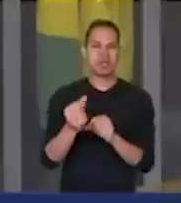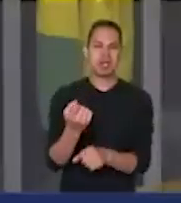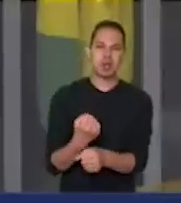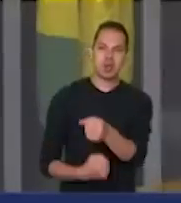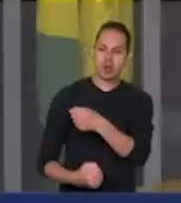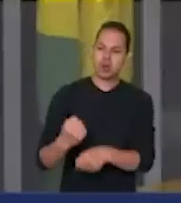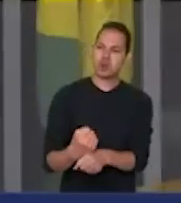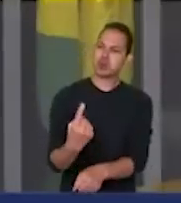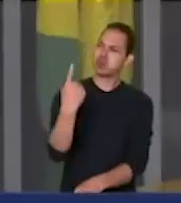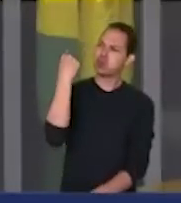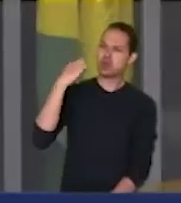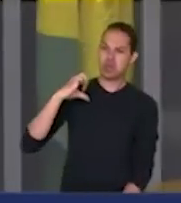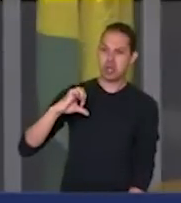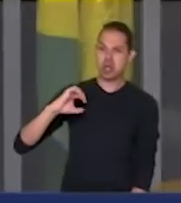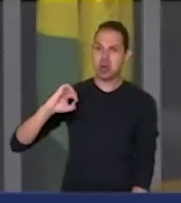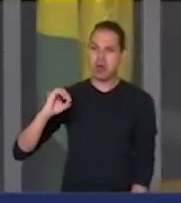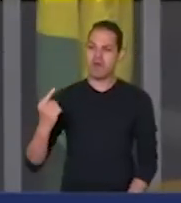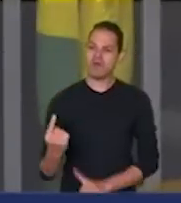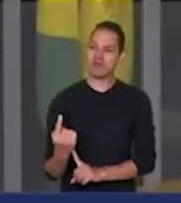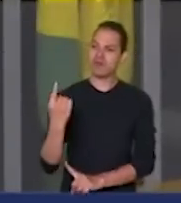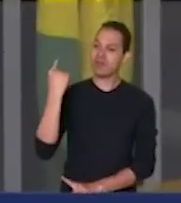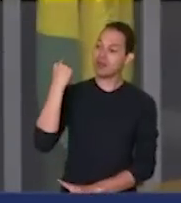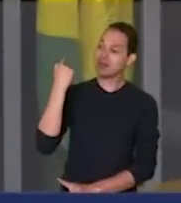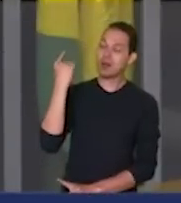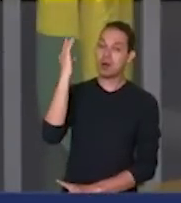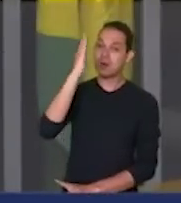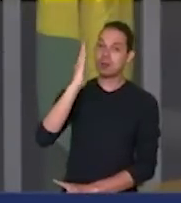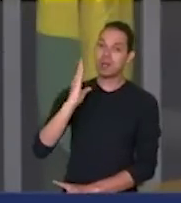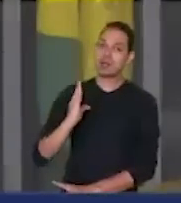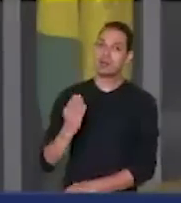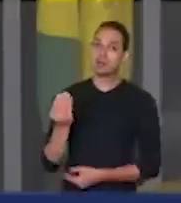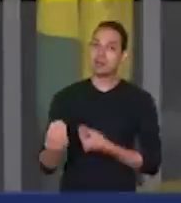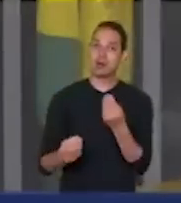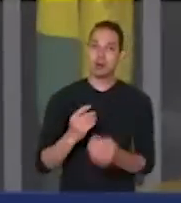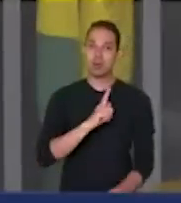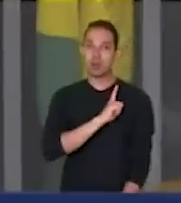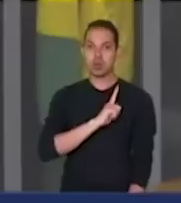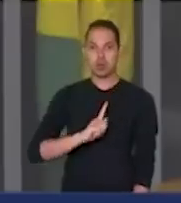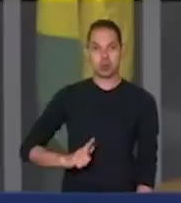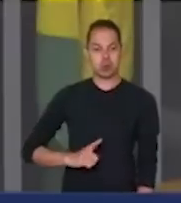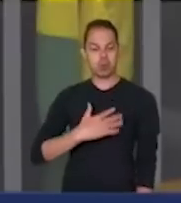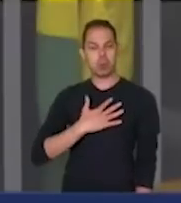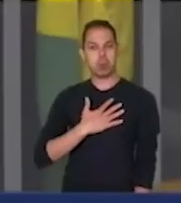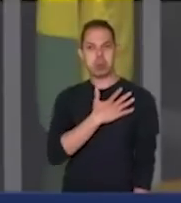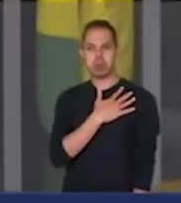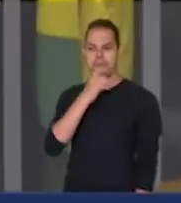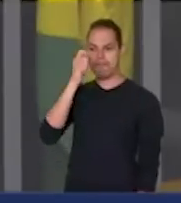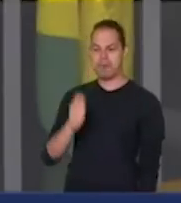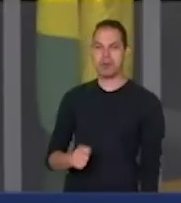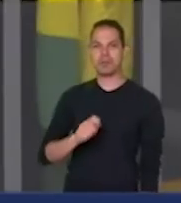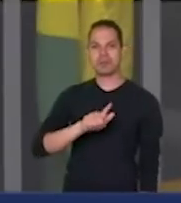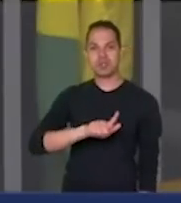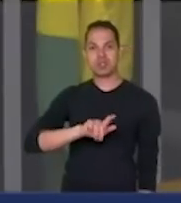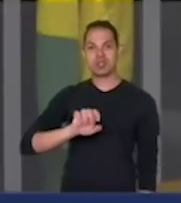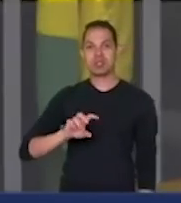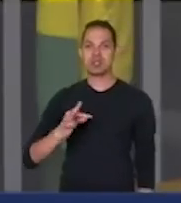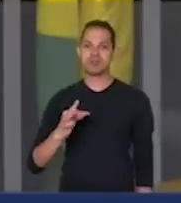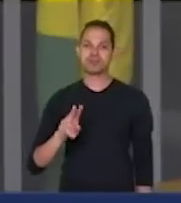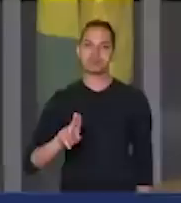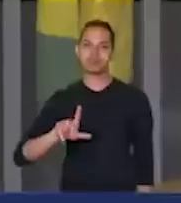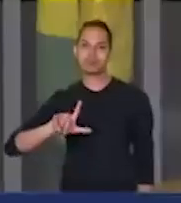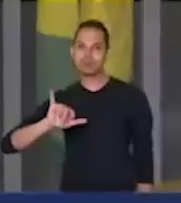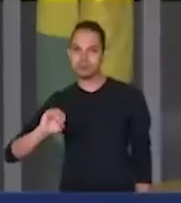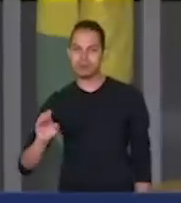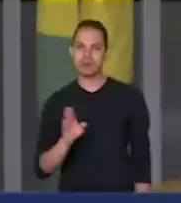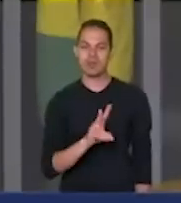trás. Onde o Brasil esteve? E esteve governado por Getúlio Vargas, um ditador. E